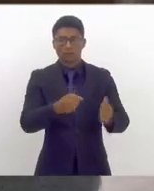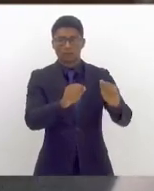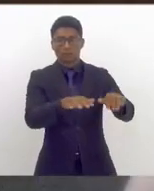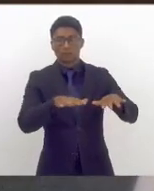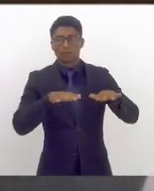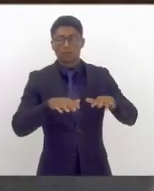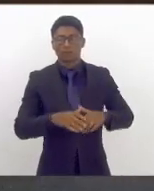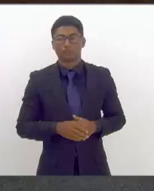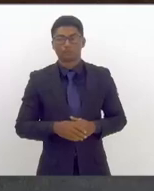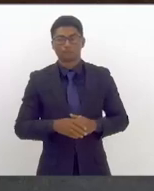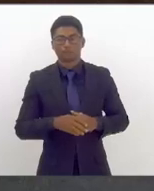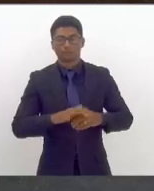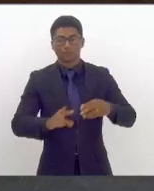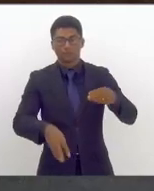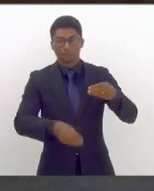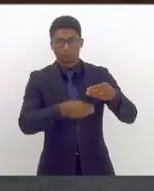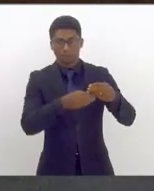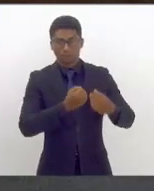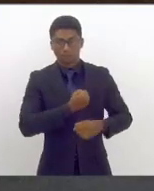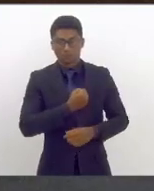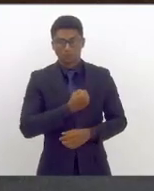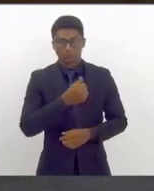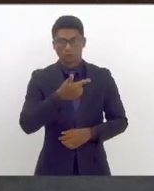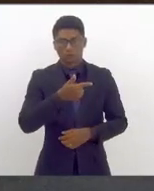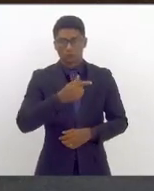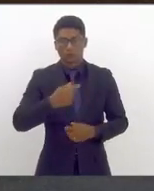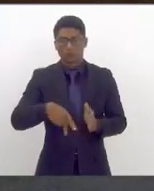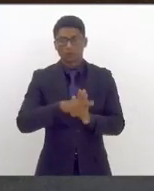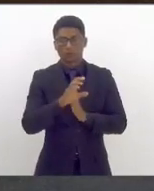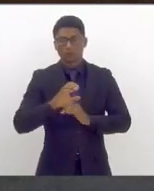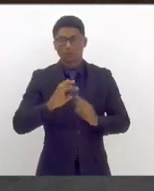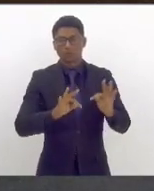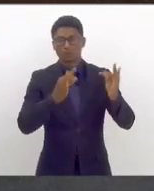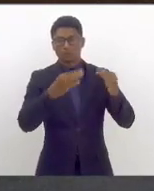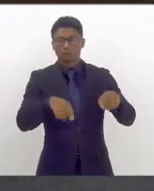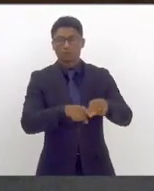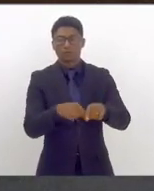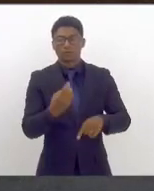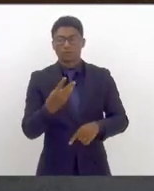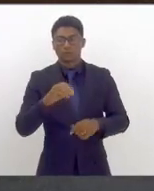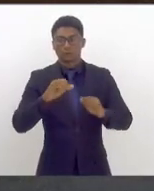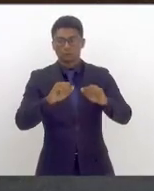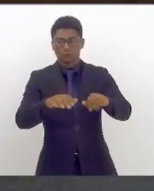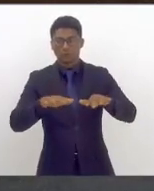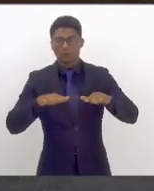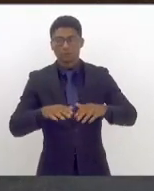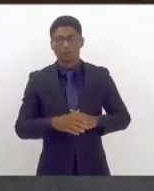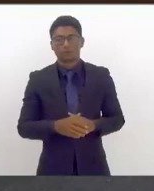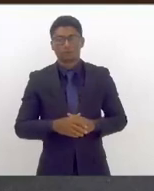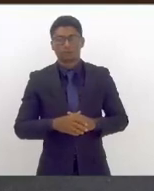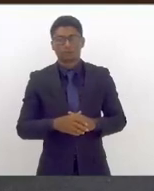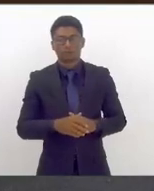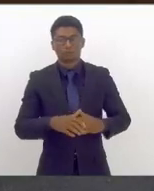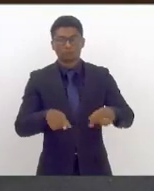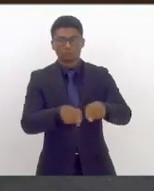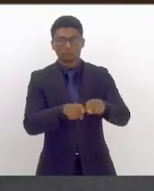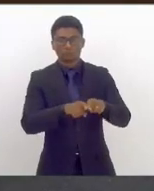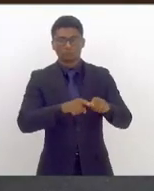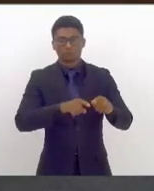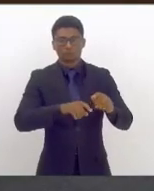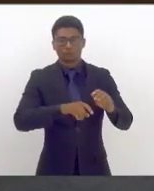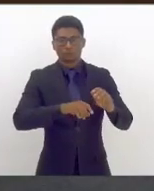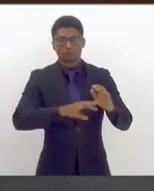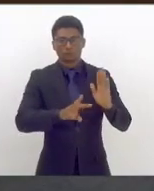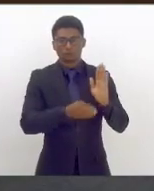favorável com submer naglutinativa das emendas 2 da comissão de ciências tecnologia 39 de plenário favorável com submerginativa as emendas número 3